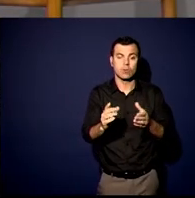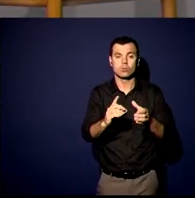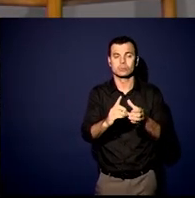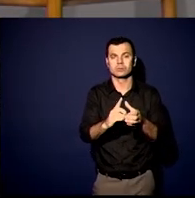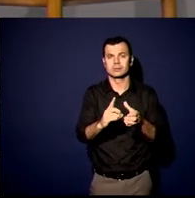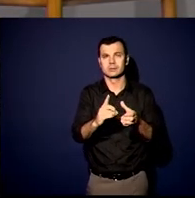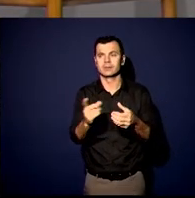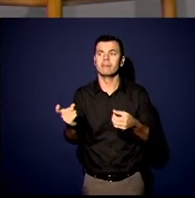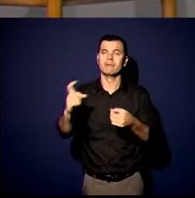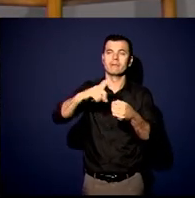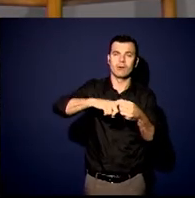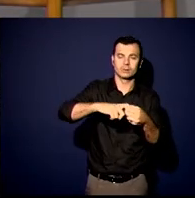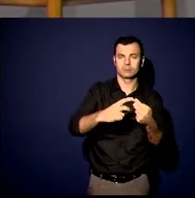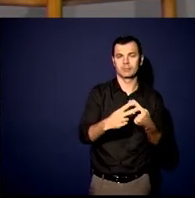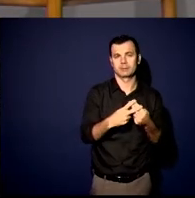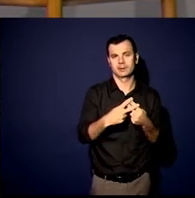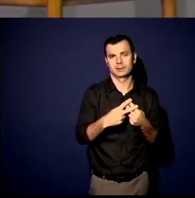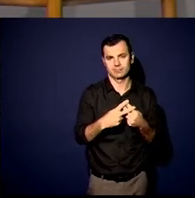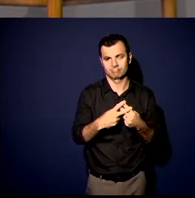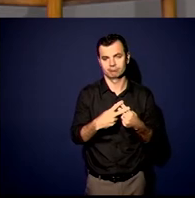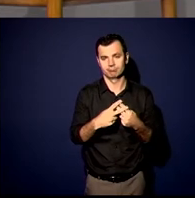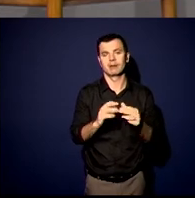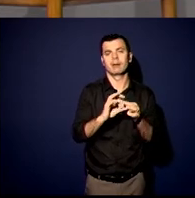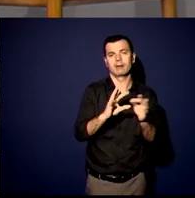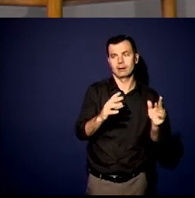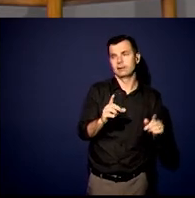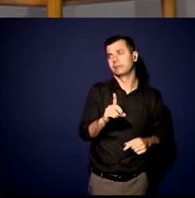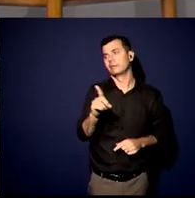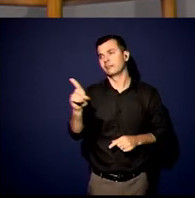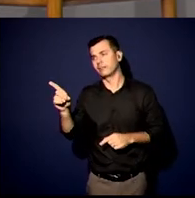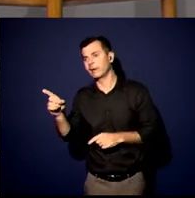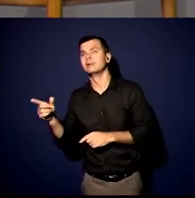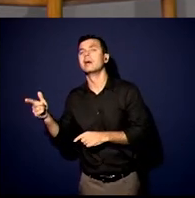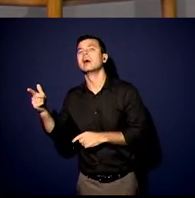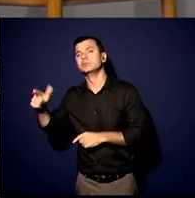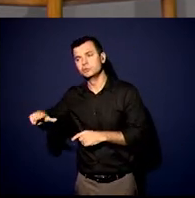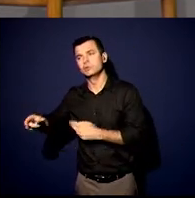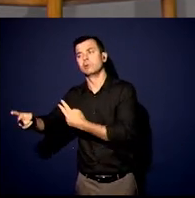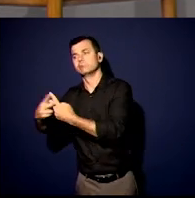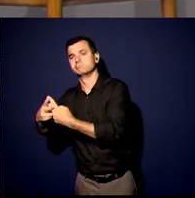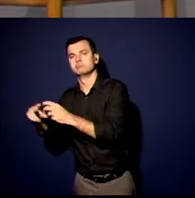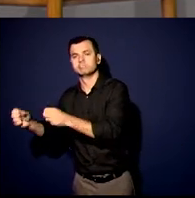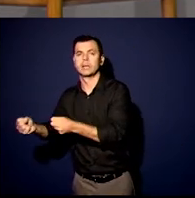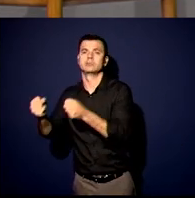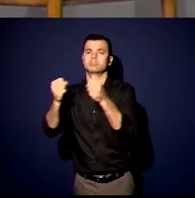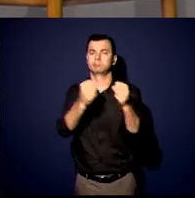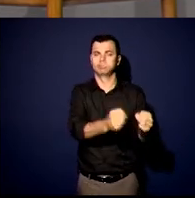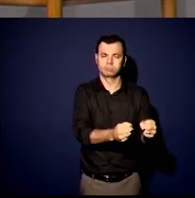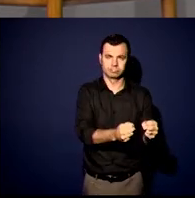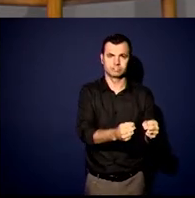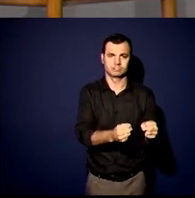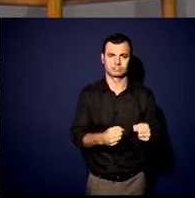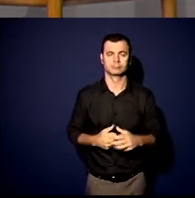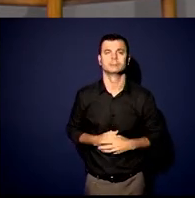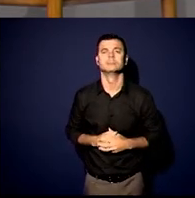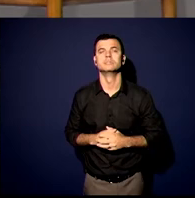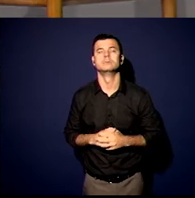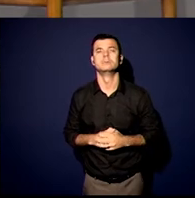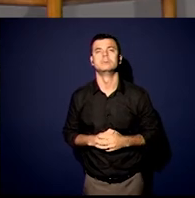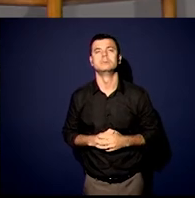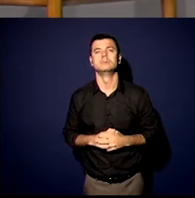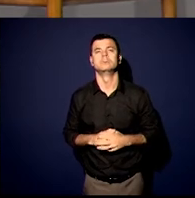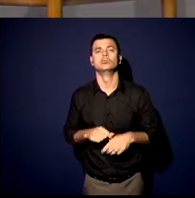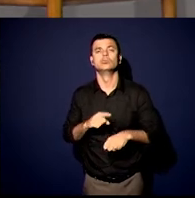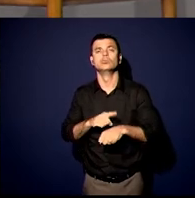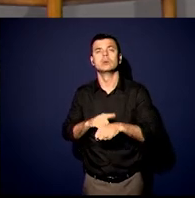os egressos reincidem Se você pegar as taxas de reincidência dos egressos os que reinicidam eles reincidem no